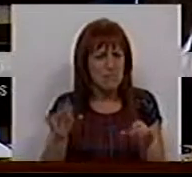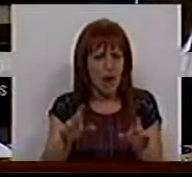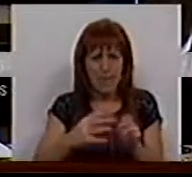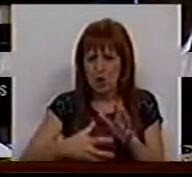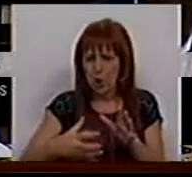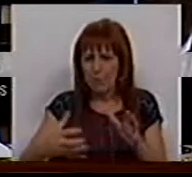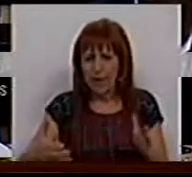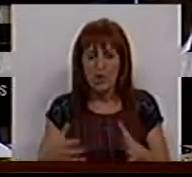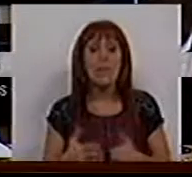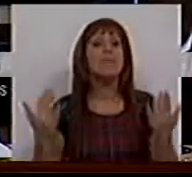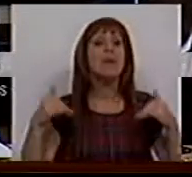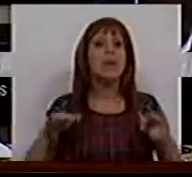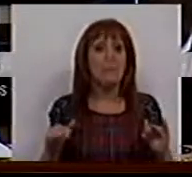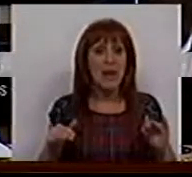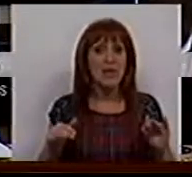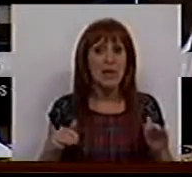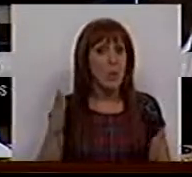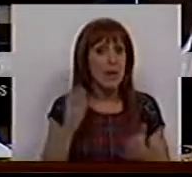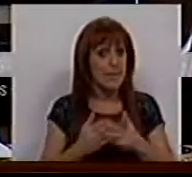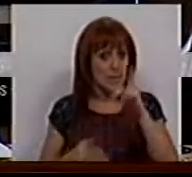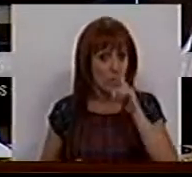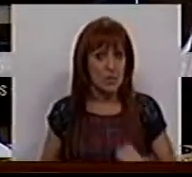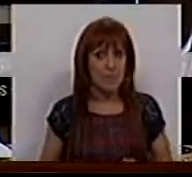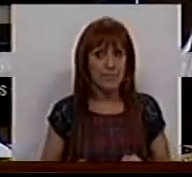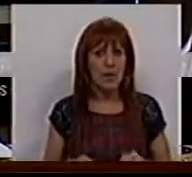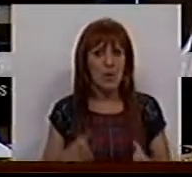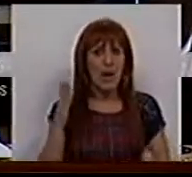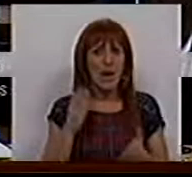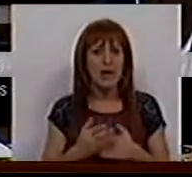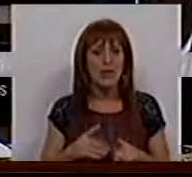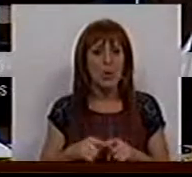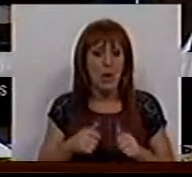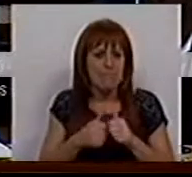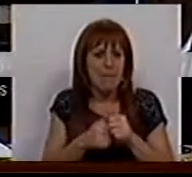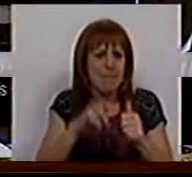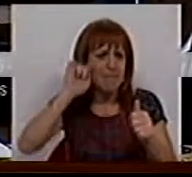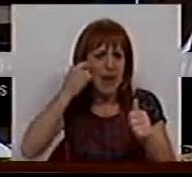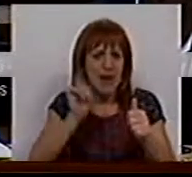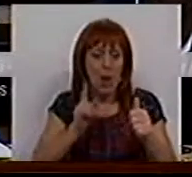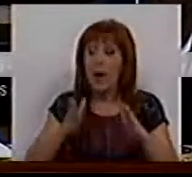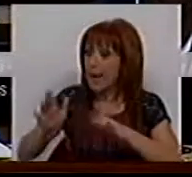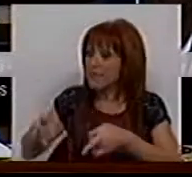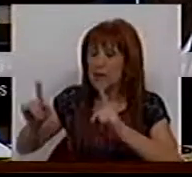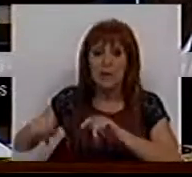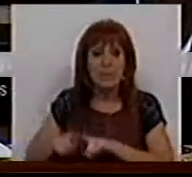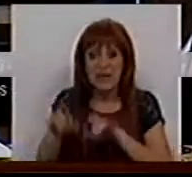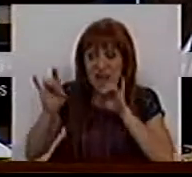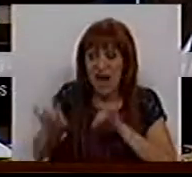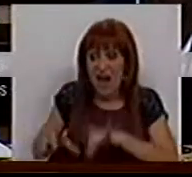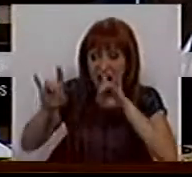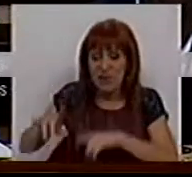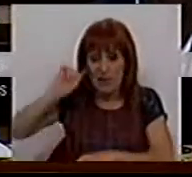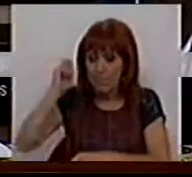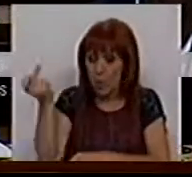mais complexo. Mas não basta isto. Não basta corrermos atrás do prejuízo. É preciso também evitar